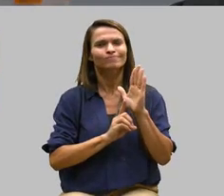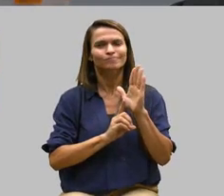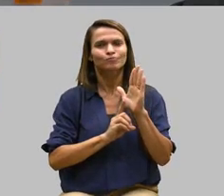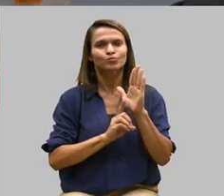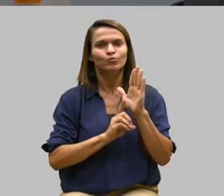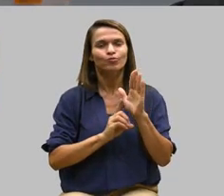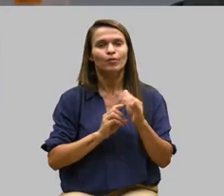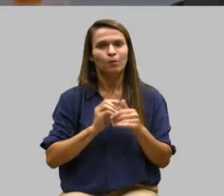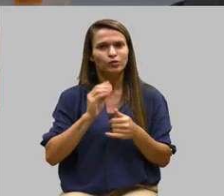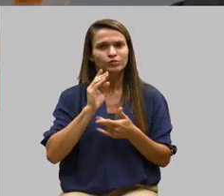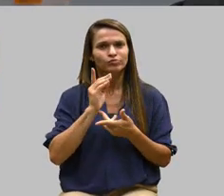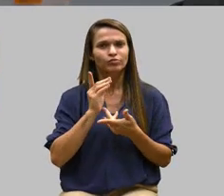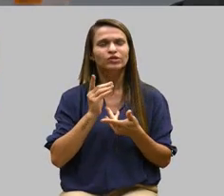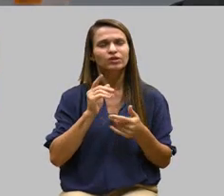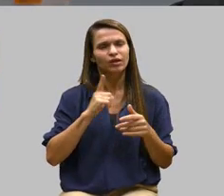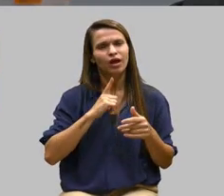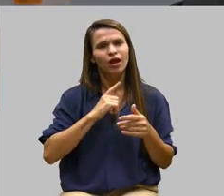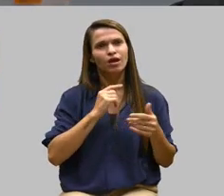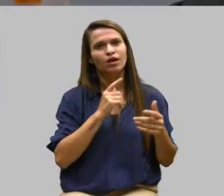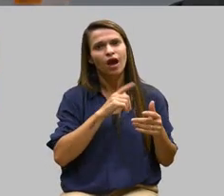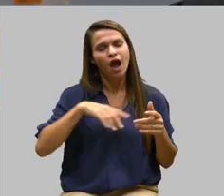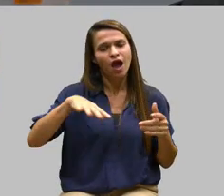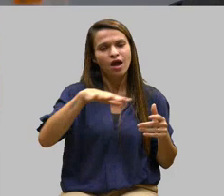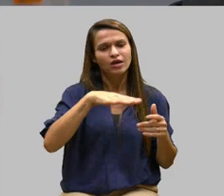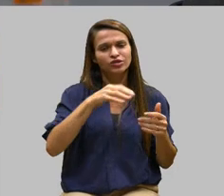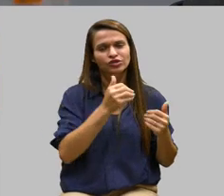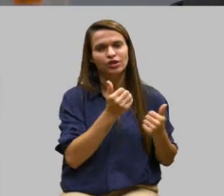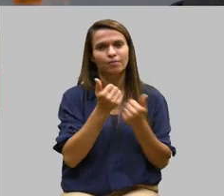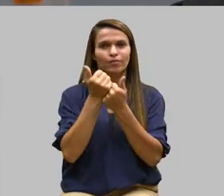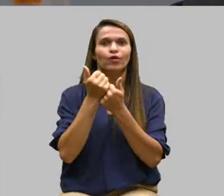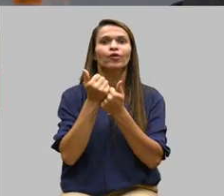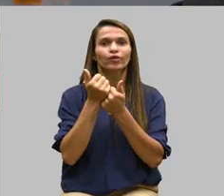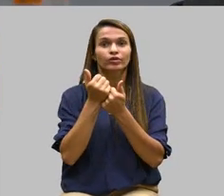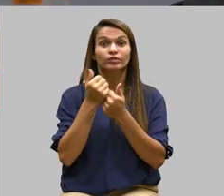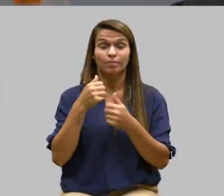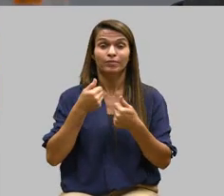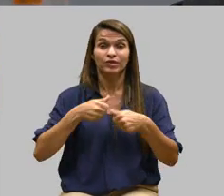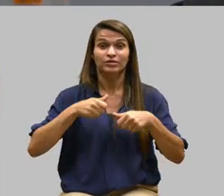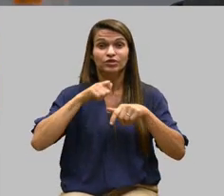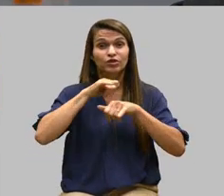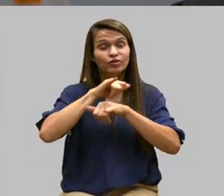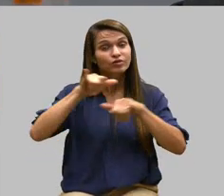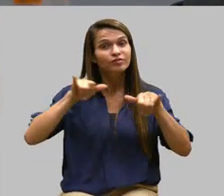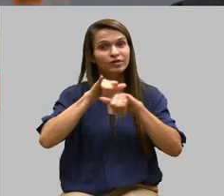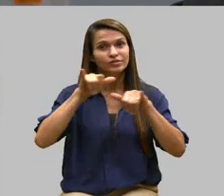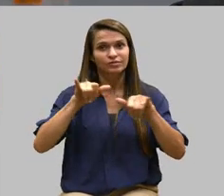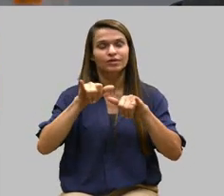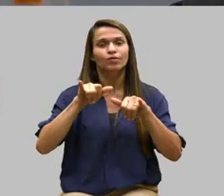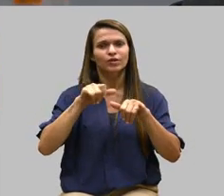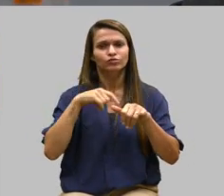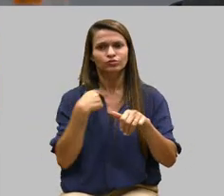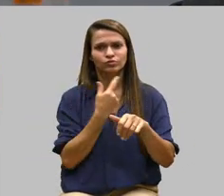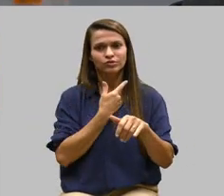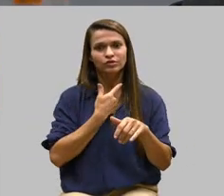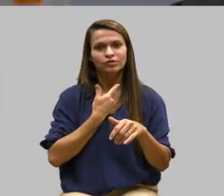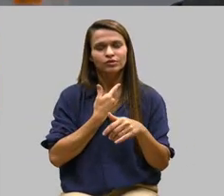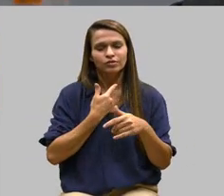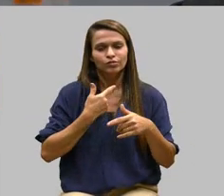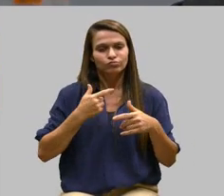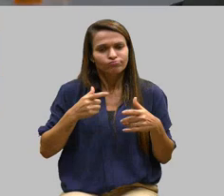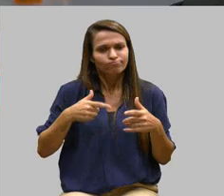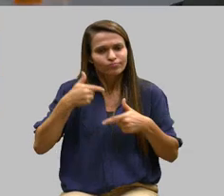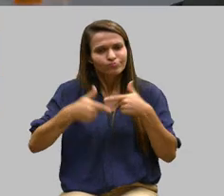de apoio há uma articulação que deve ser feita para a gente trabalhar em conjunto e conseguir um dia